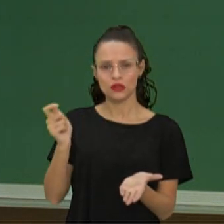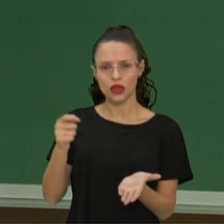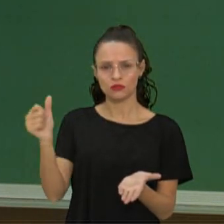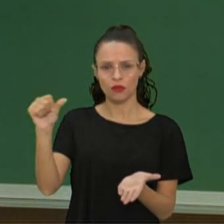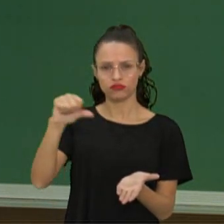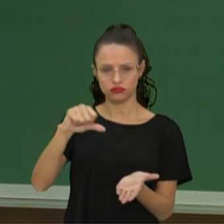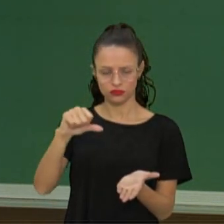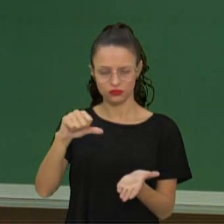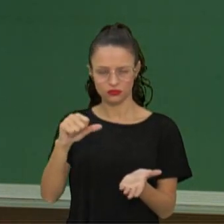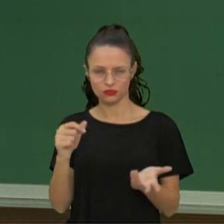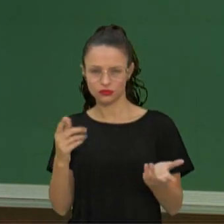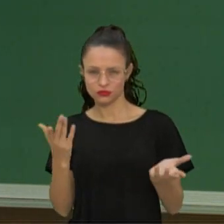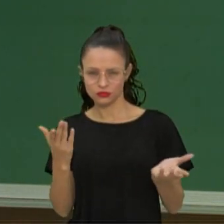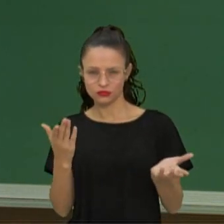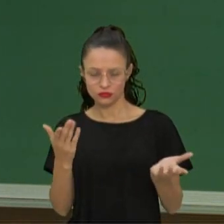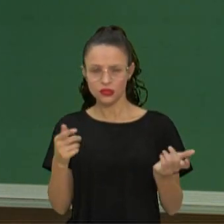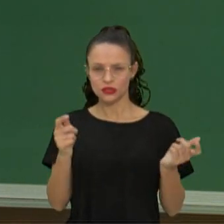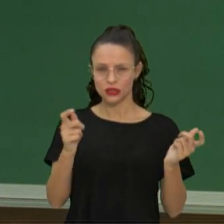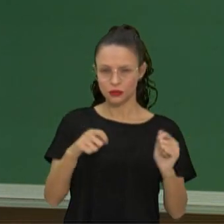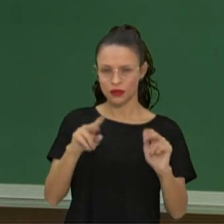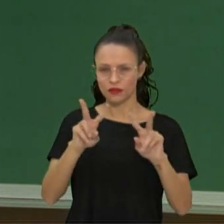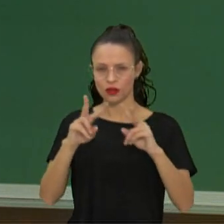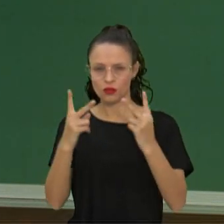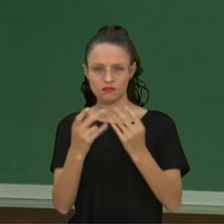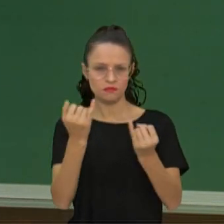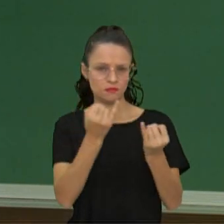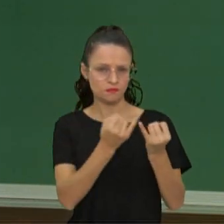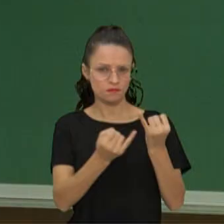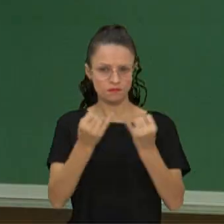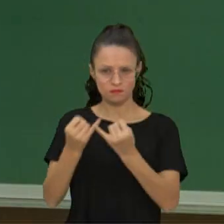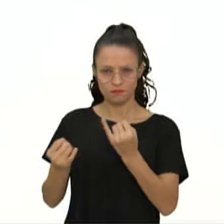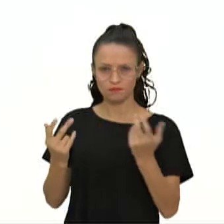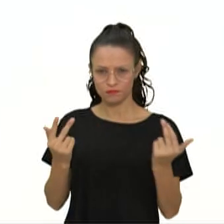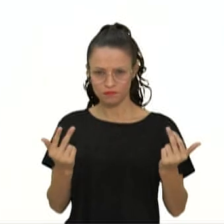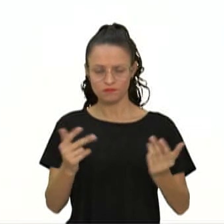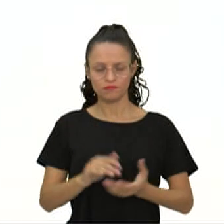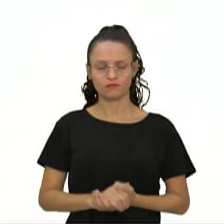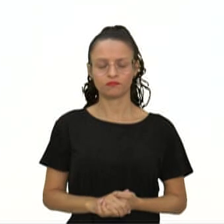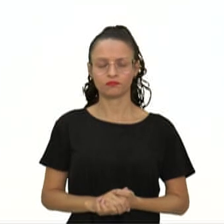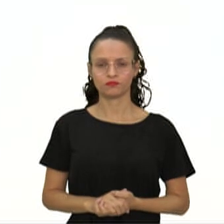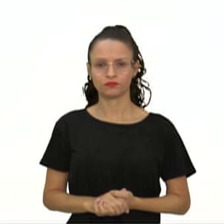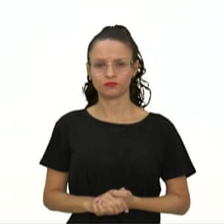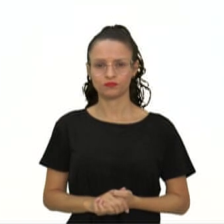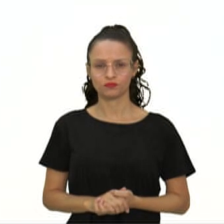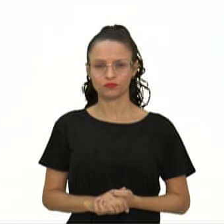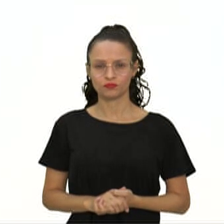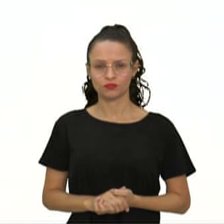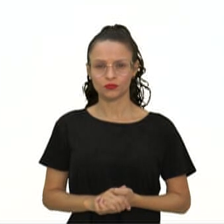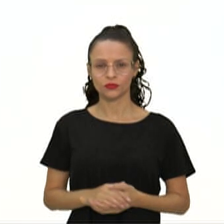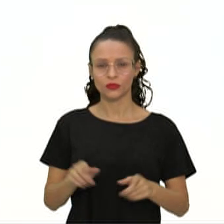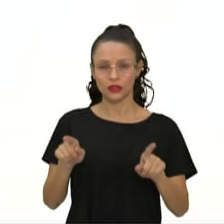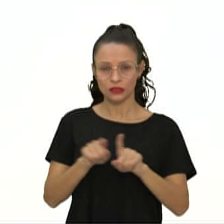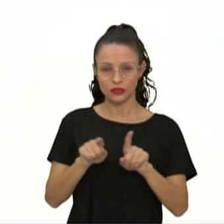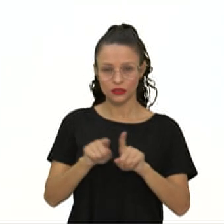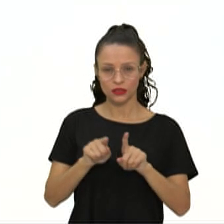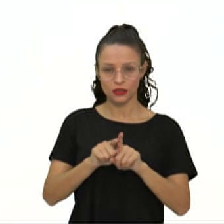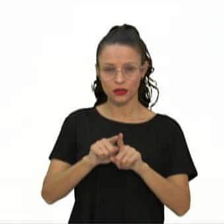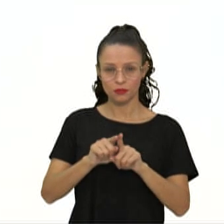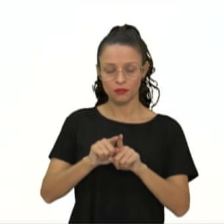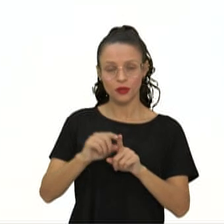as duas ideias são praticamente a mesma coisa, tá? E nós falamos também de cubo da soma e cubo da diferença, né?